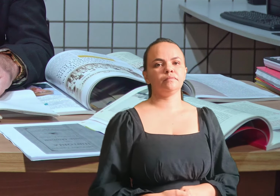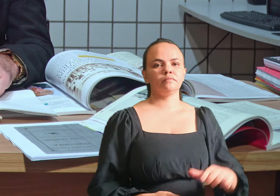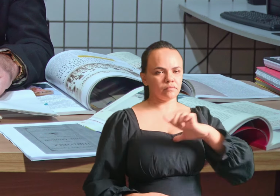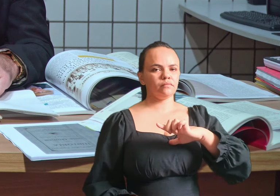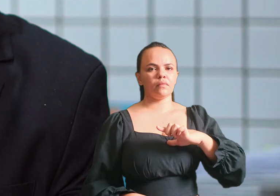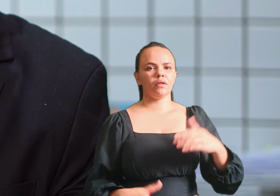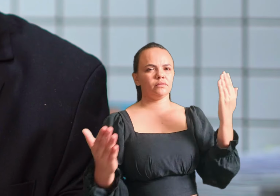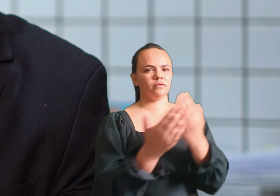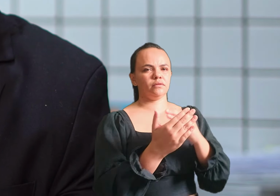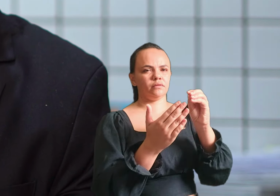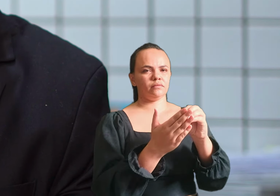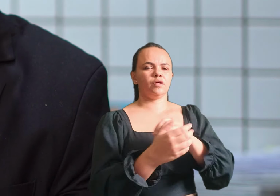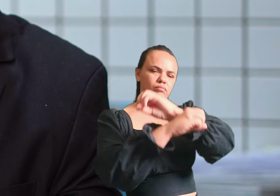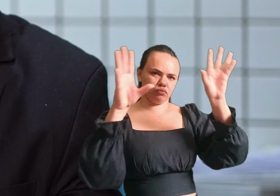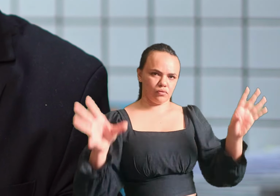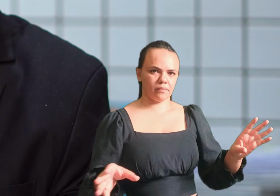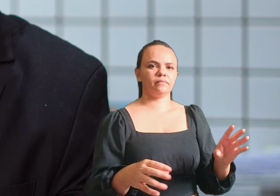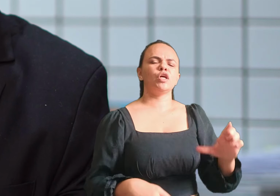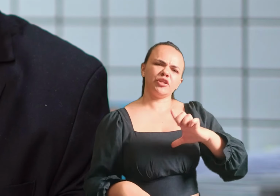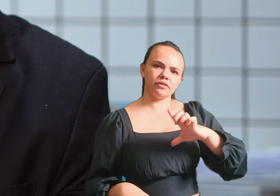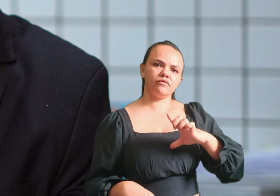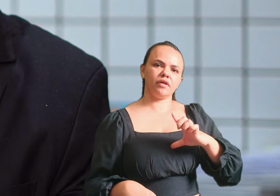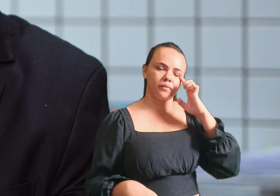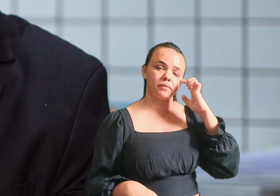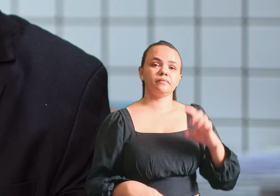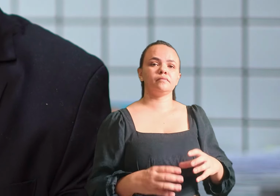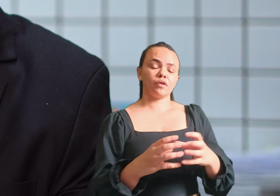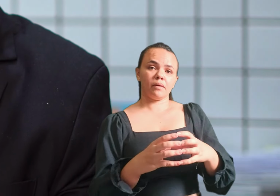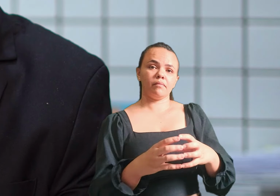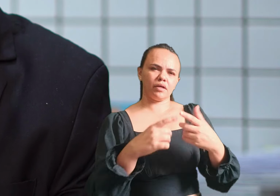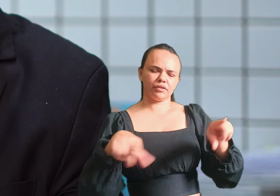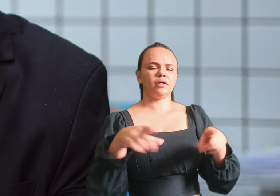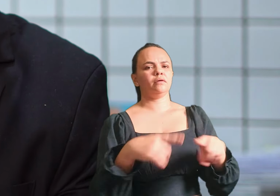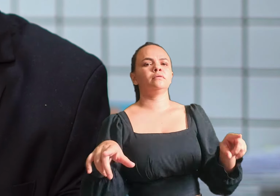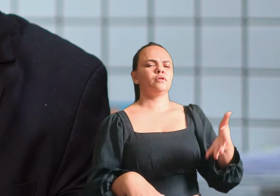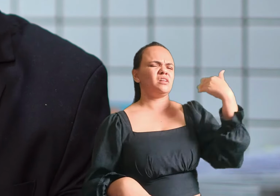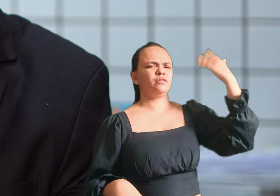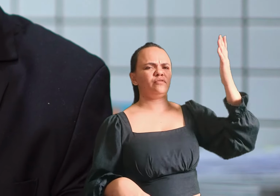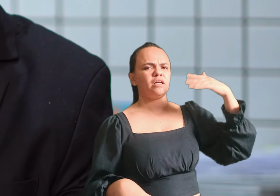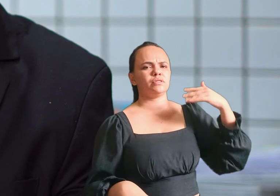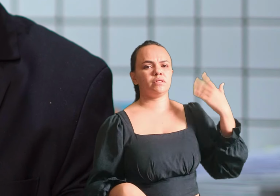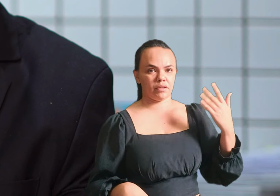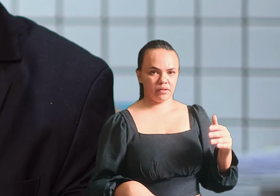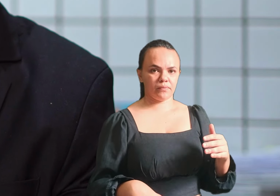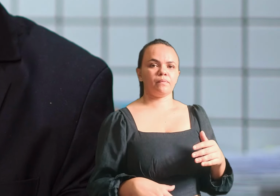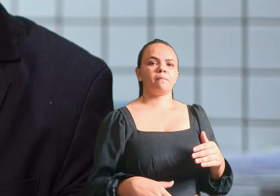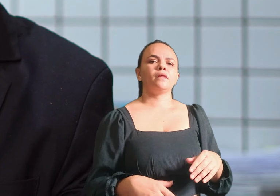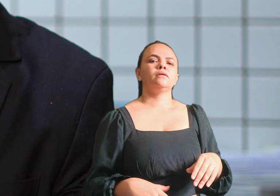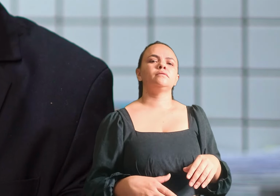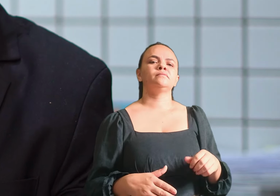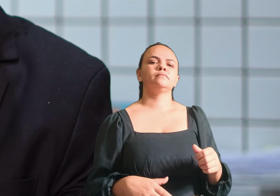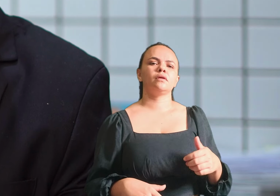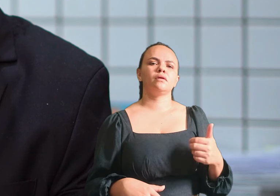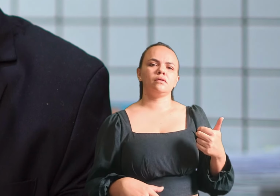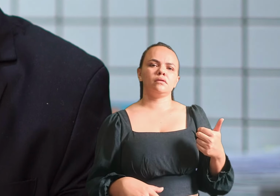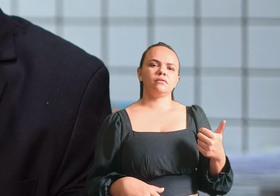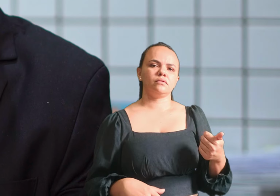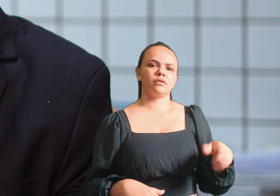muito claro nós tivemos uma banda em Luiz Gomes no final do século